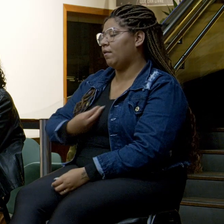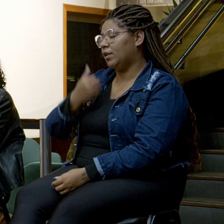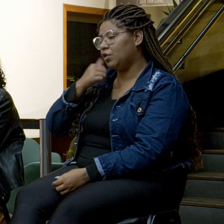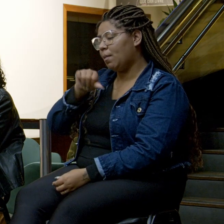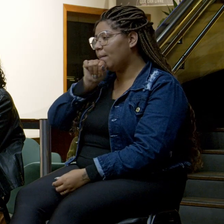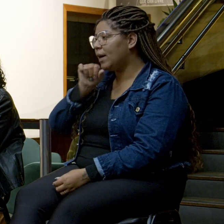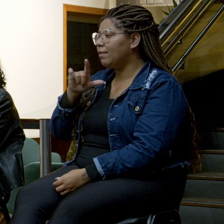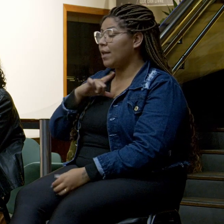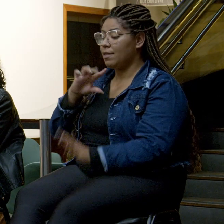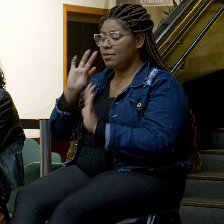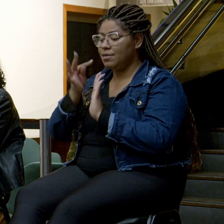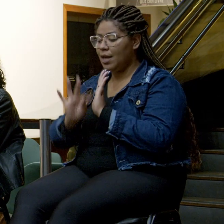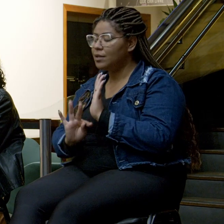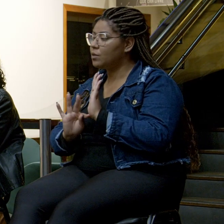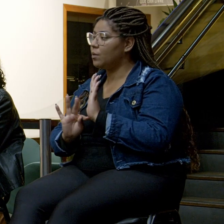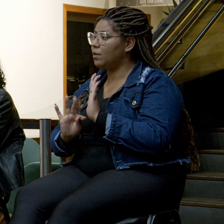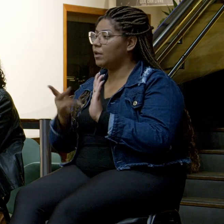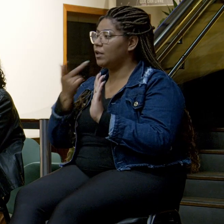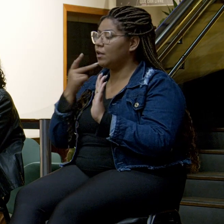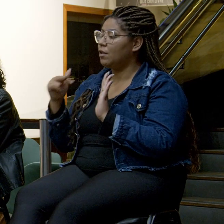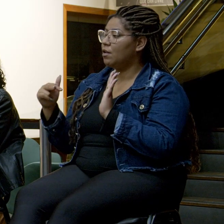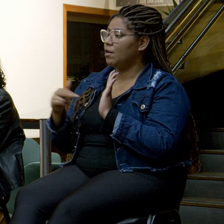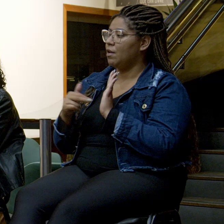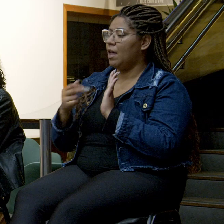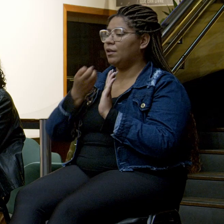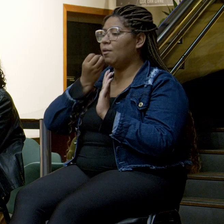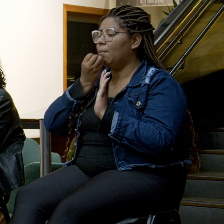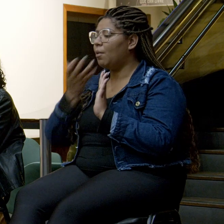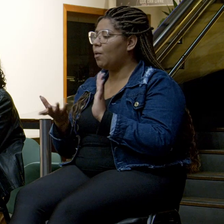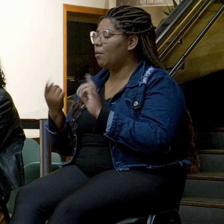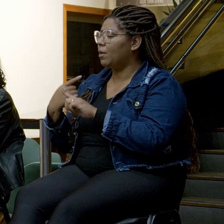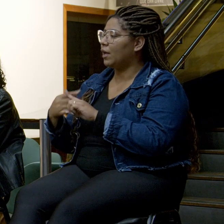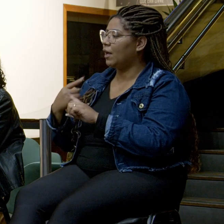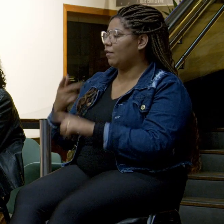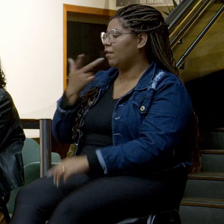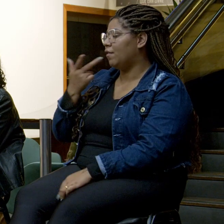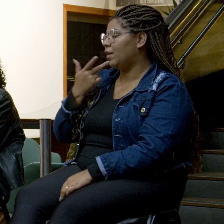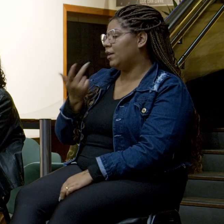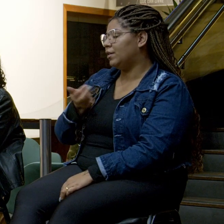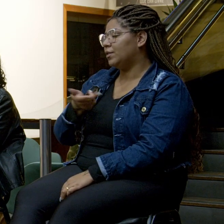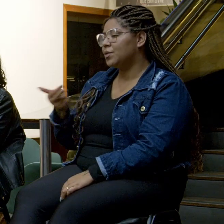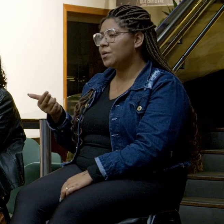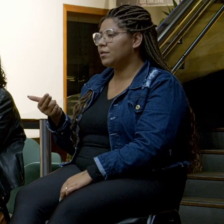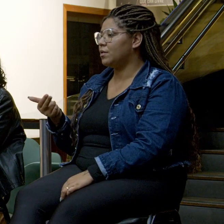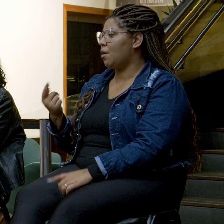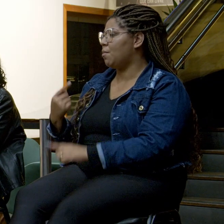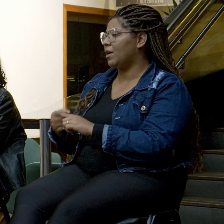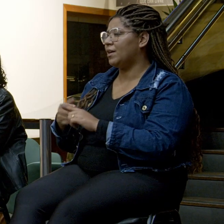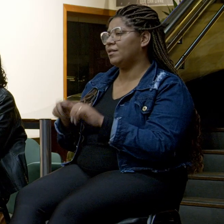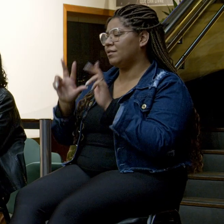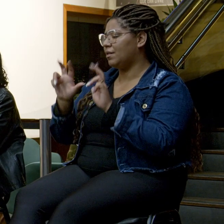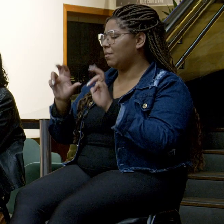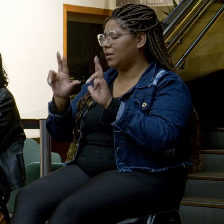Vem textos que falam assim, ela é tão boa, por que ela fica falando essas coisas? Por que esses assuntos menores